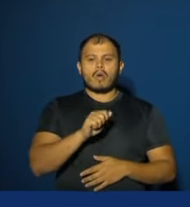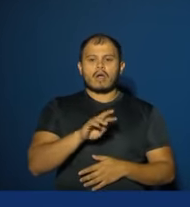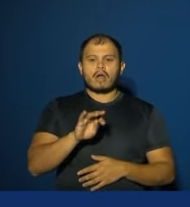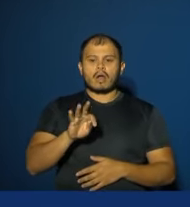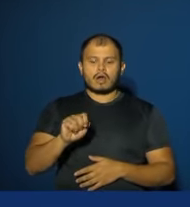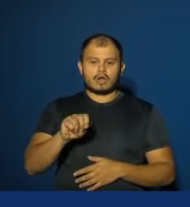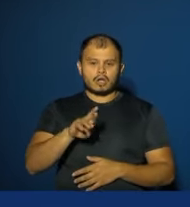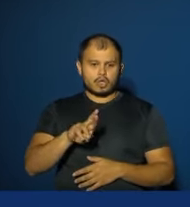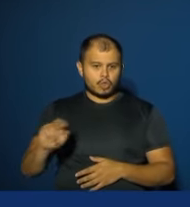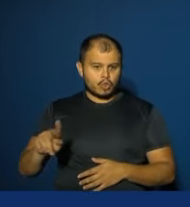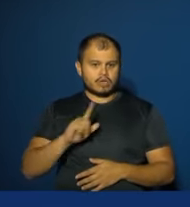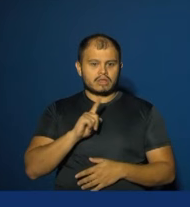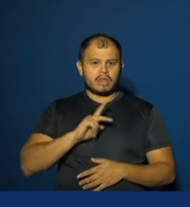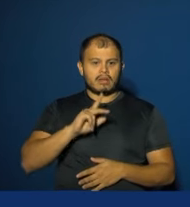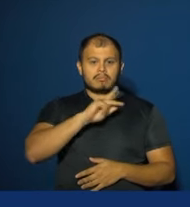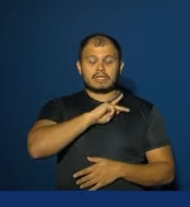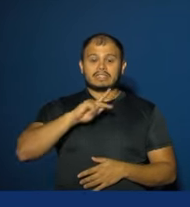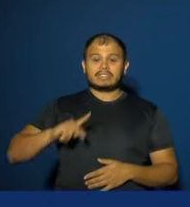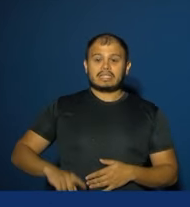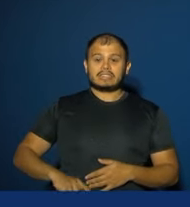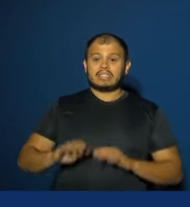ano da presidência da Câmara.